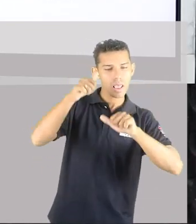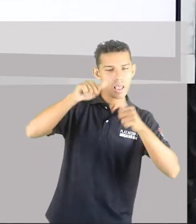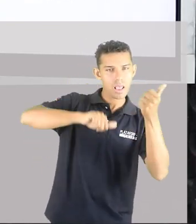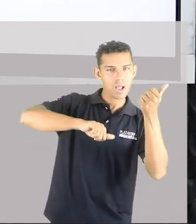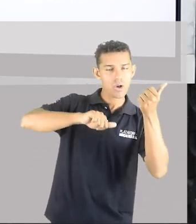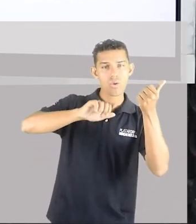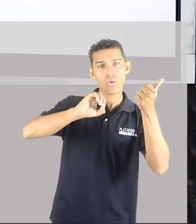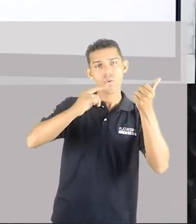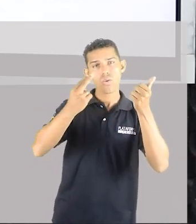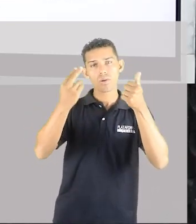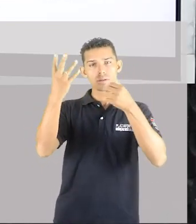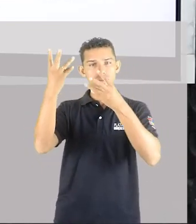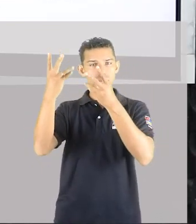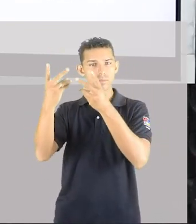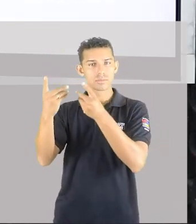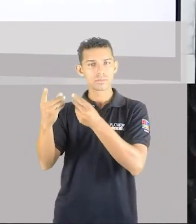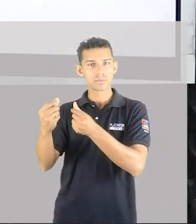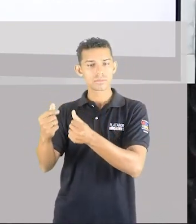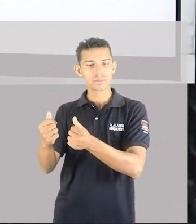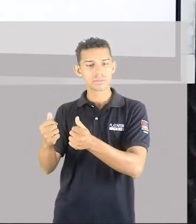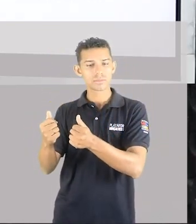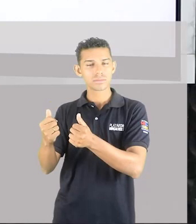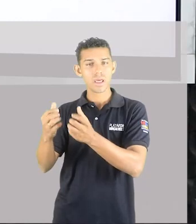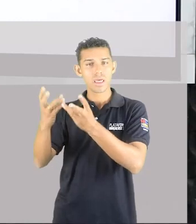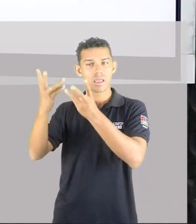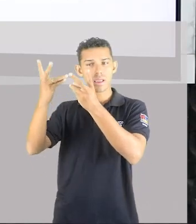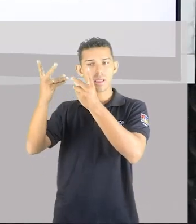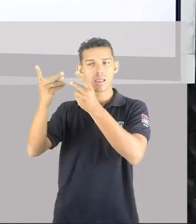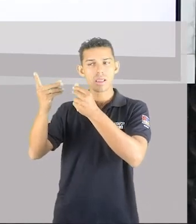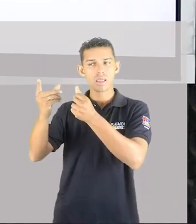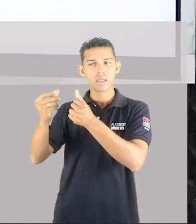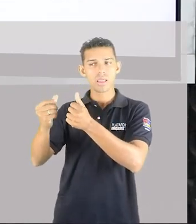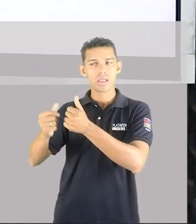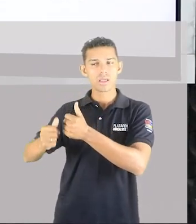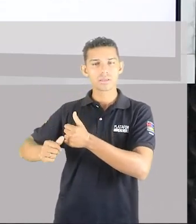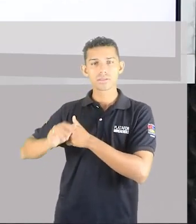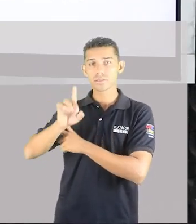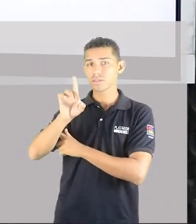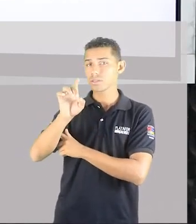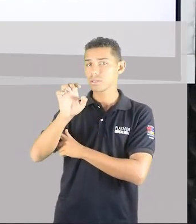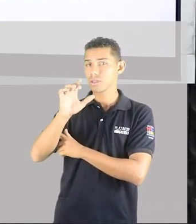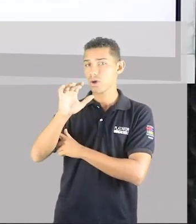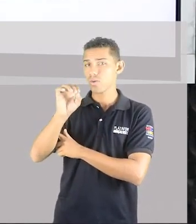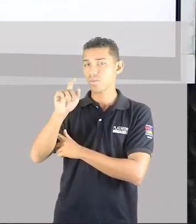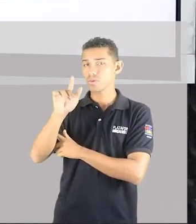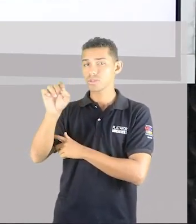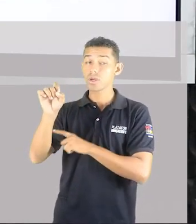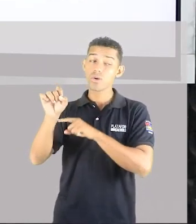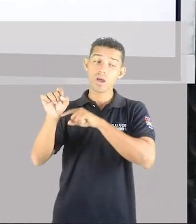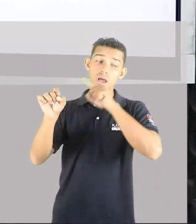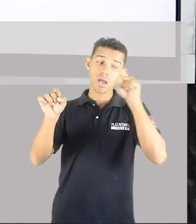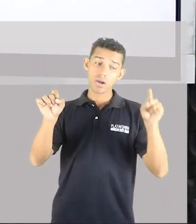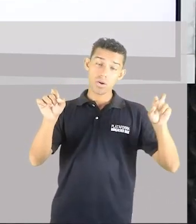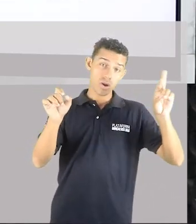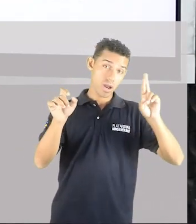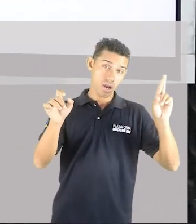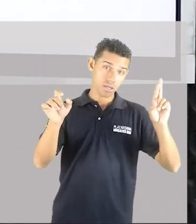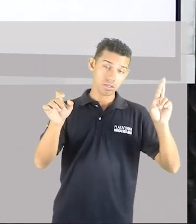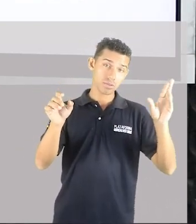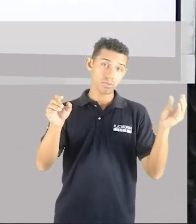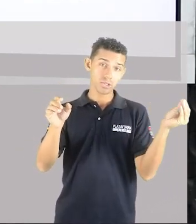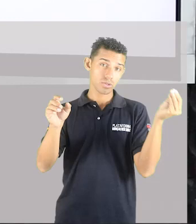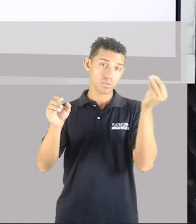decomposição. Ó, decomposição. Um reagente que me deu vários produtos. Então, eu posso